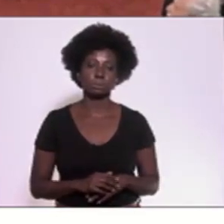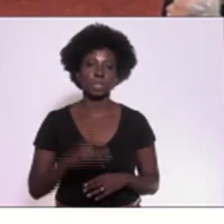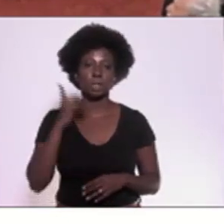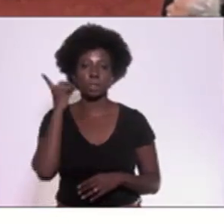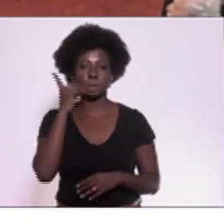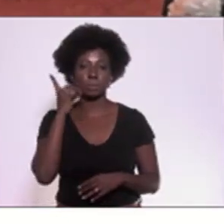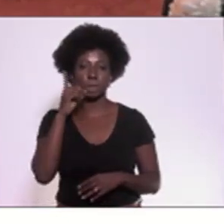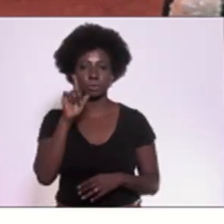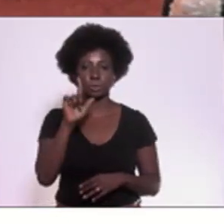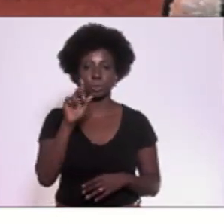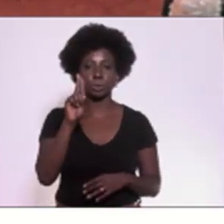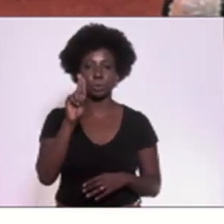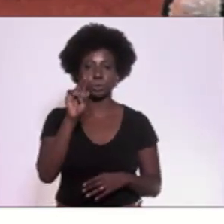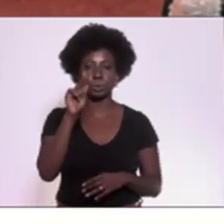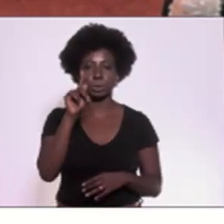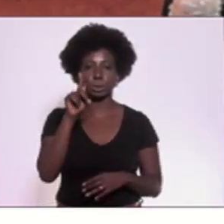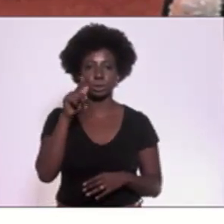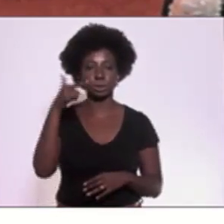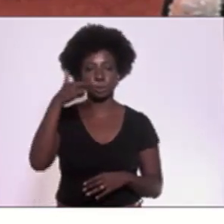Deputado Luiz Paulo.